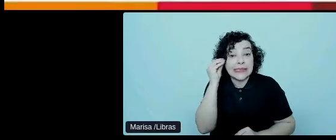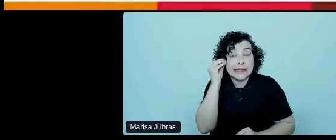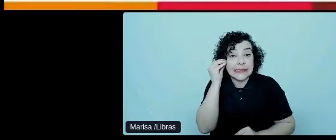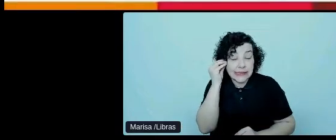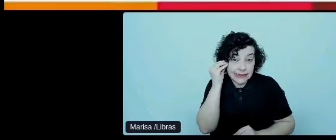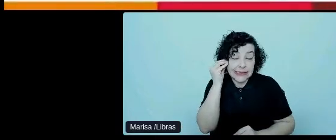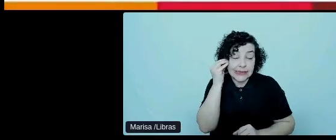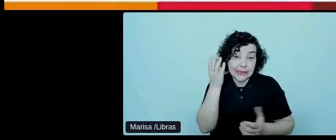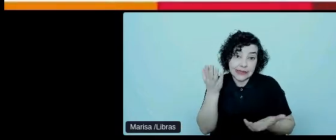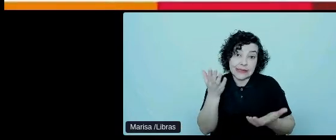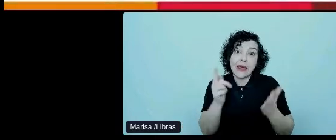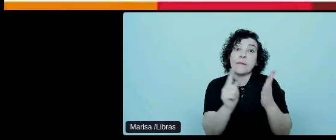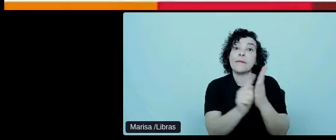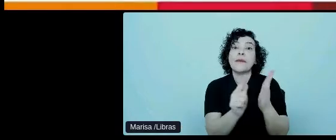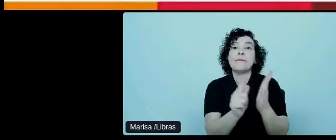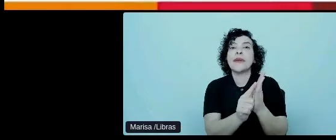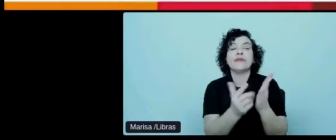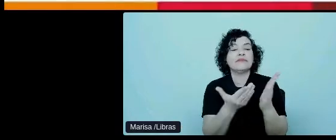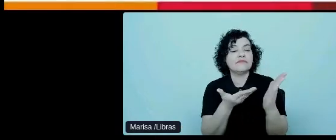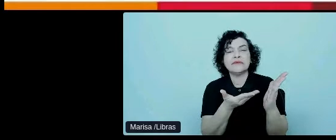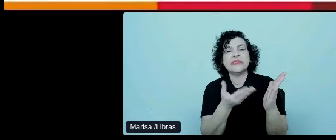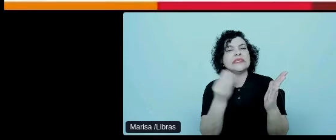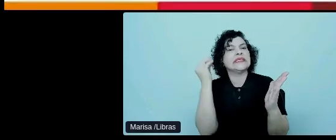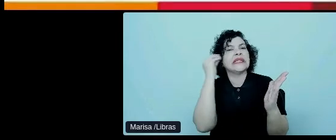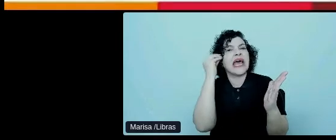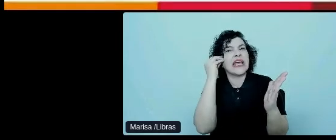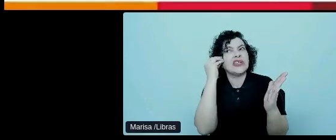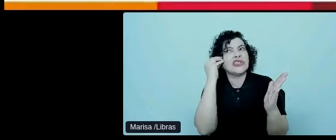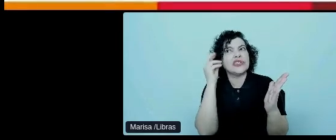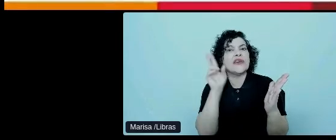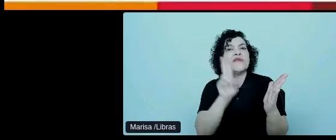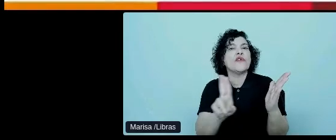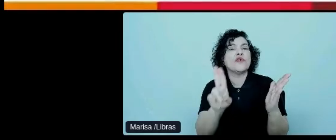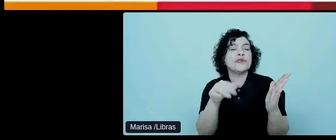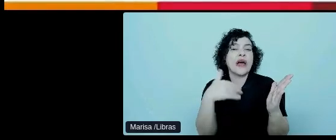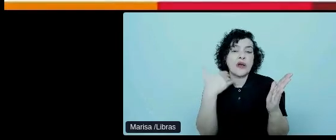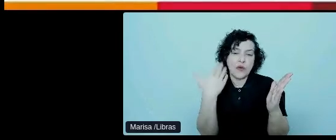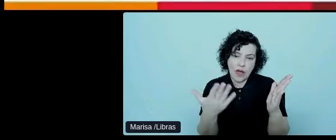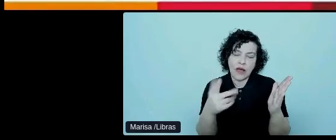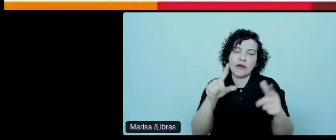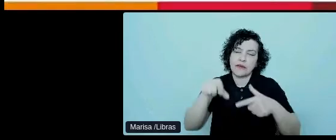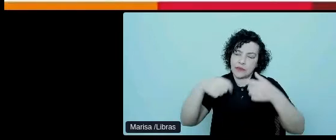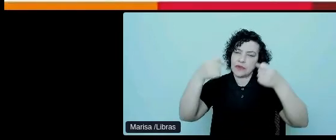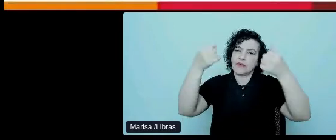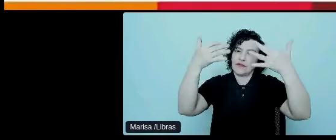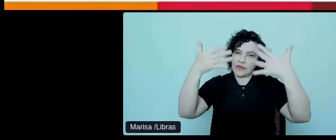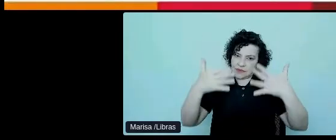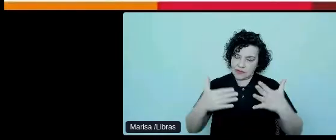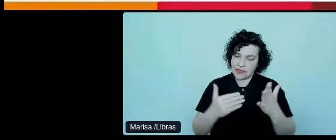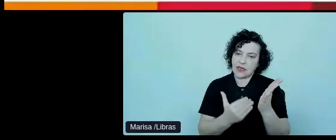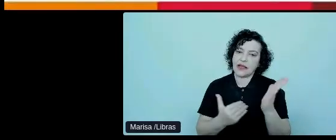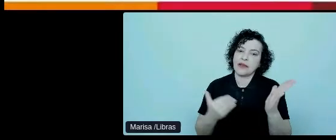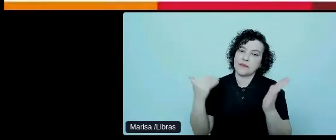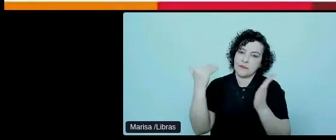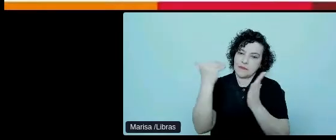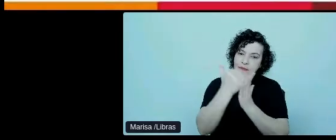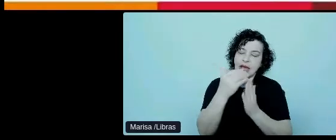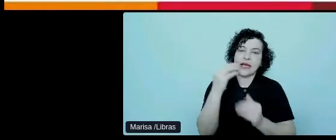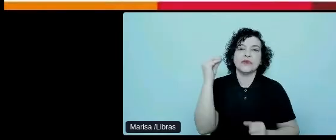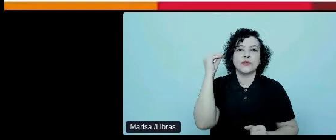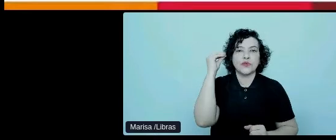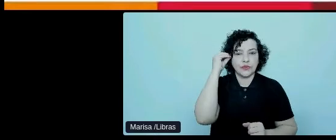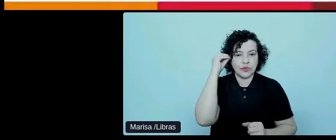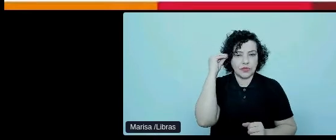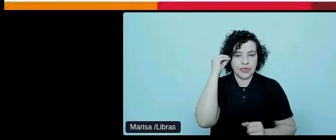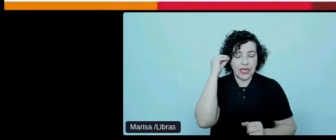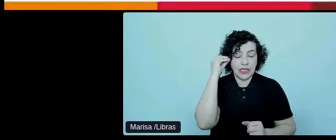voltados para aquele documento. Que tipo de teste que eu vou fazer? Eu vou falar um pouquinho mais sobre os testes lá para frente, sobre os testes atômicos e os